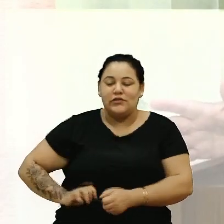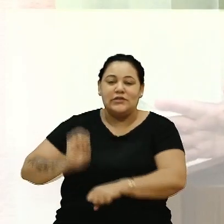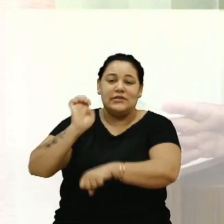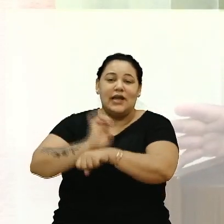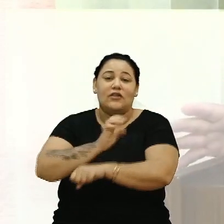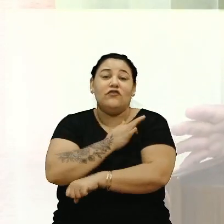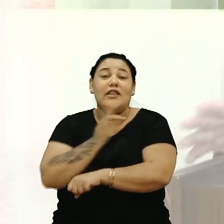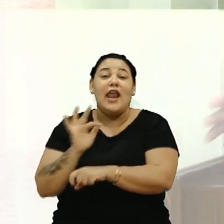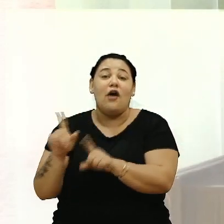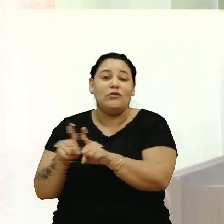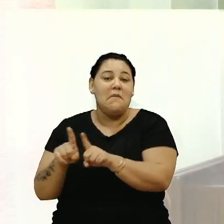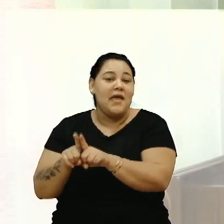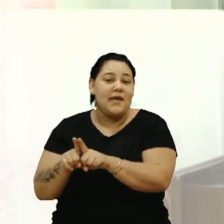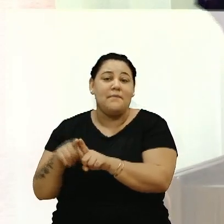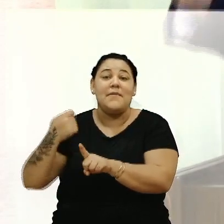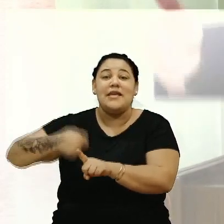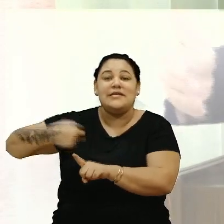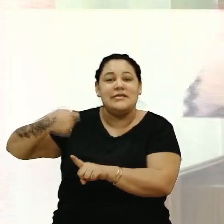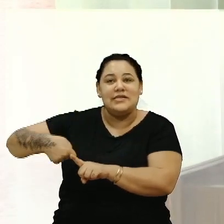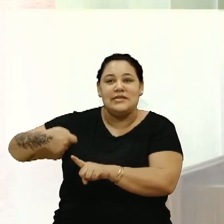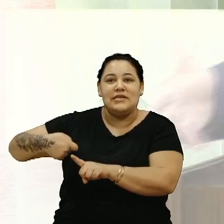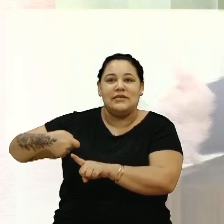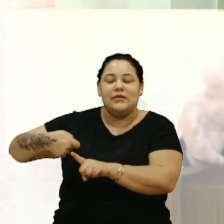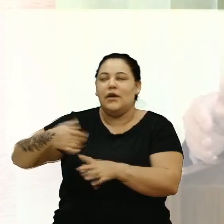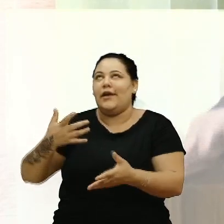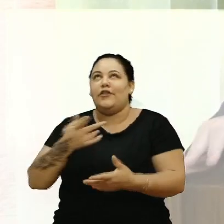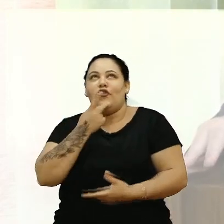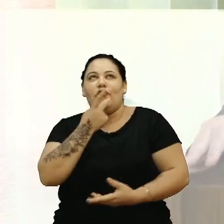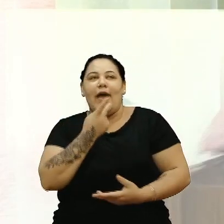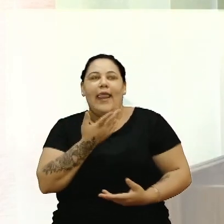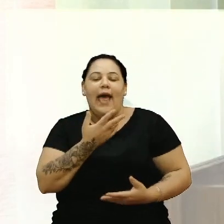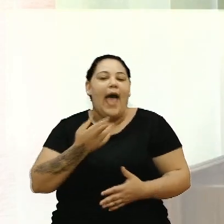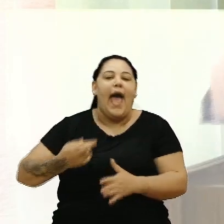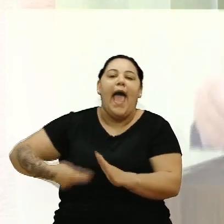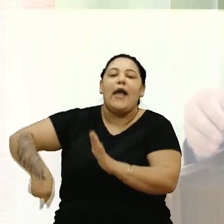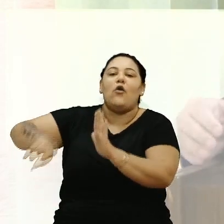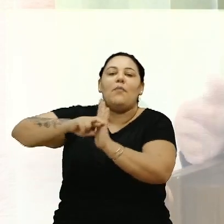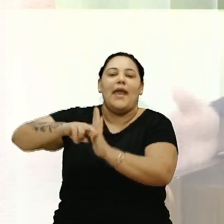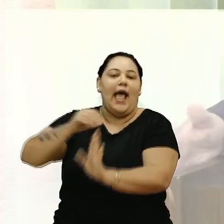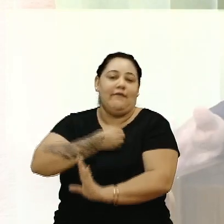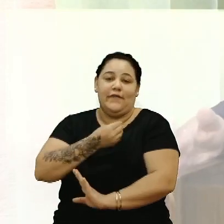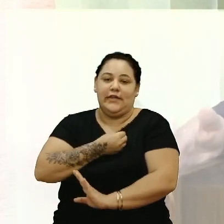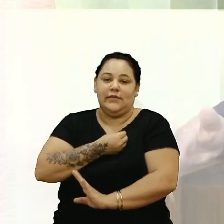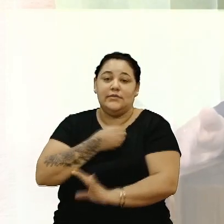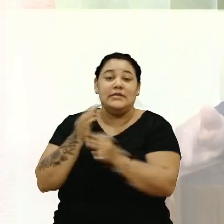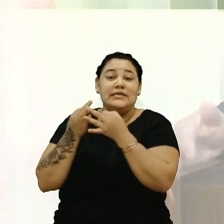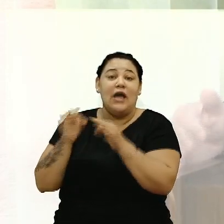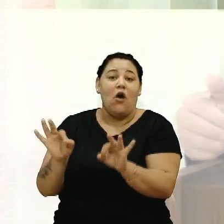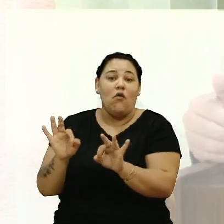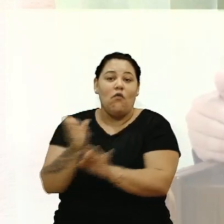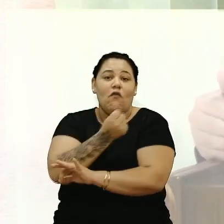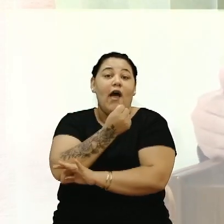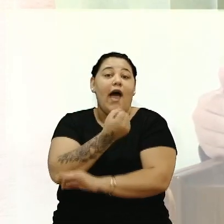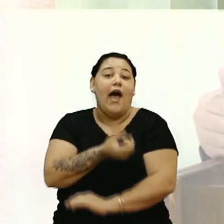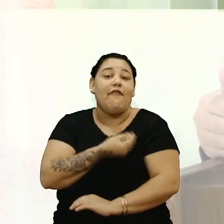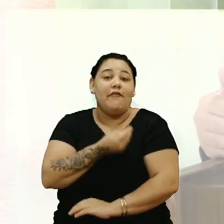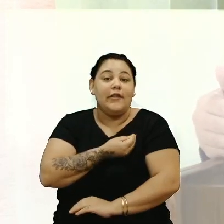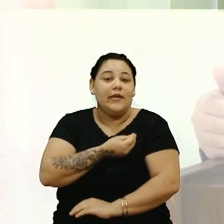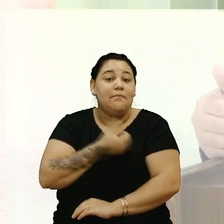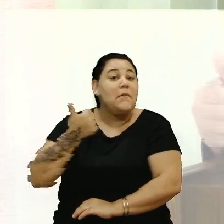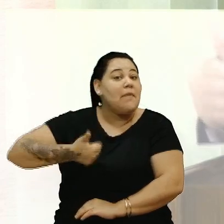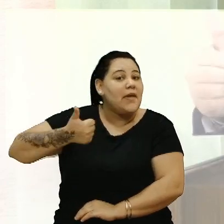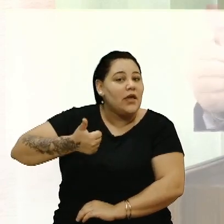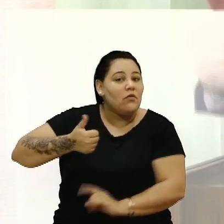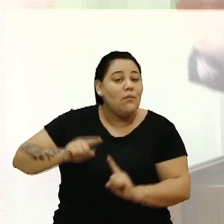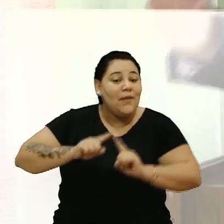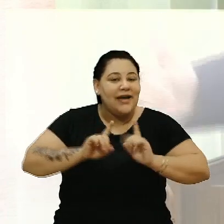federal vão ter que... A gente fala, num primeiro momento, em recuperação de vidas, né, salvar vidas, mas num segundo momento a gente vai